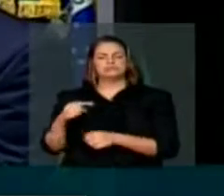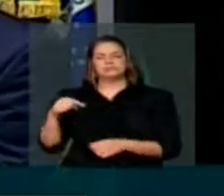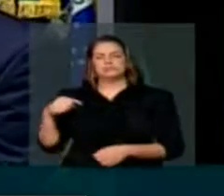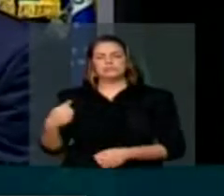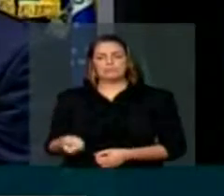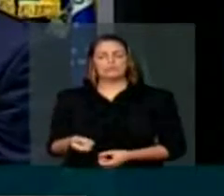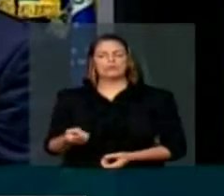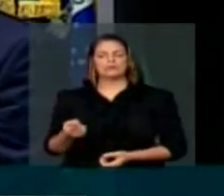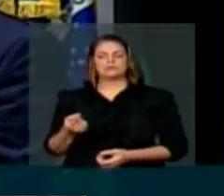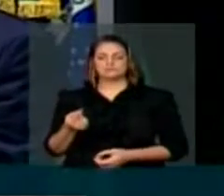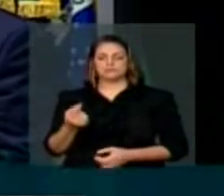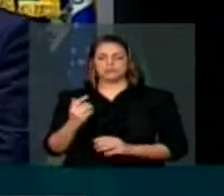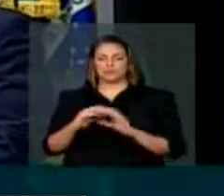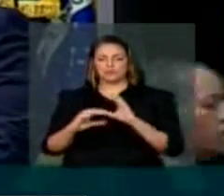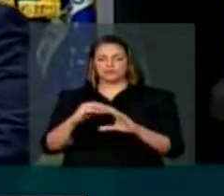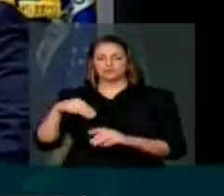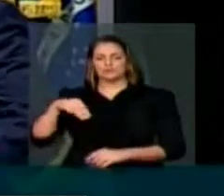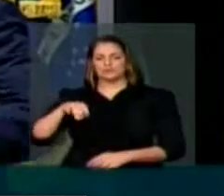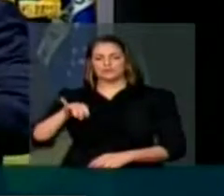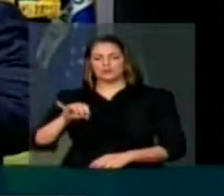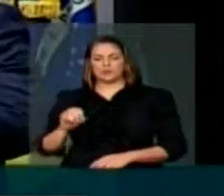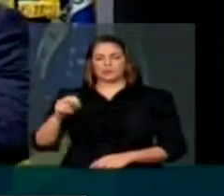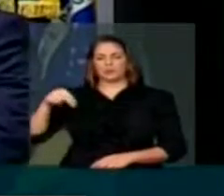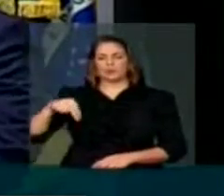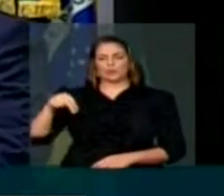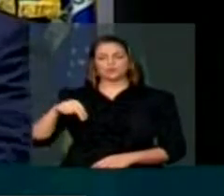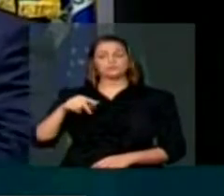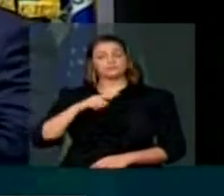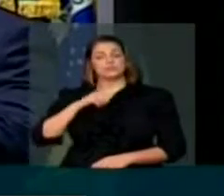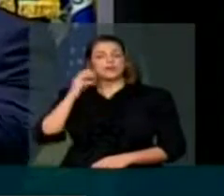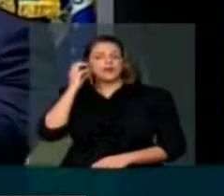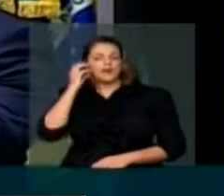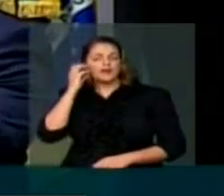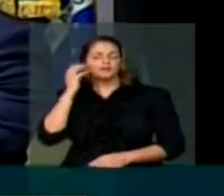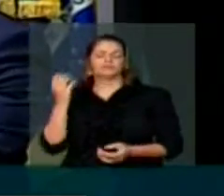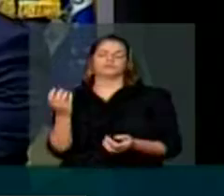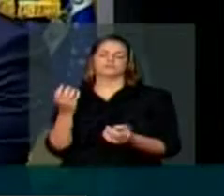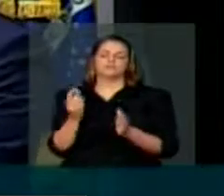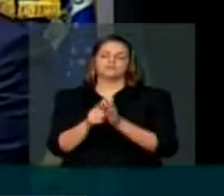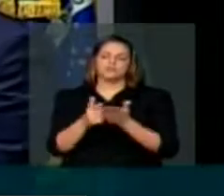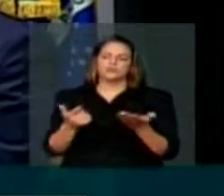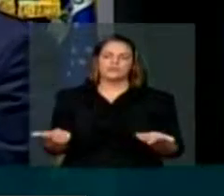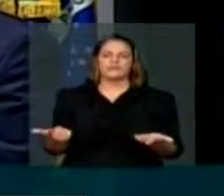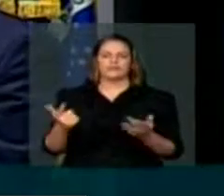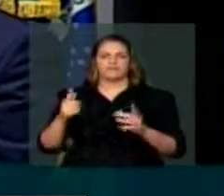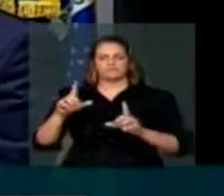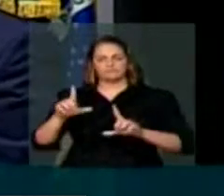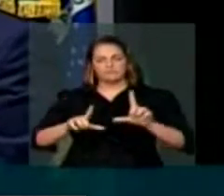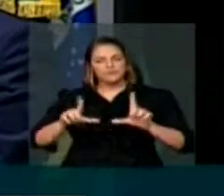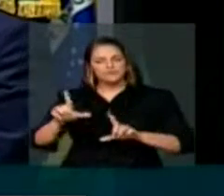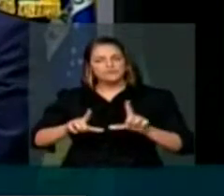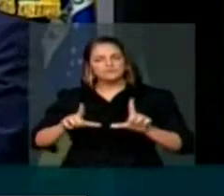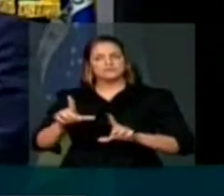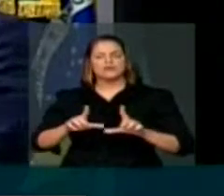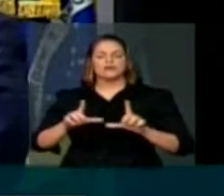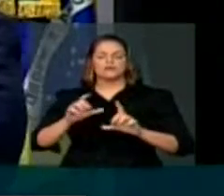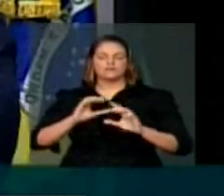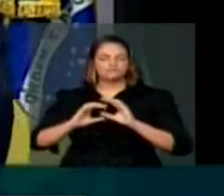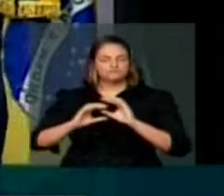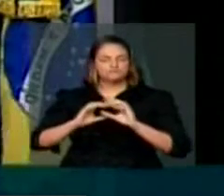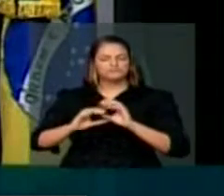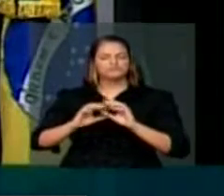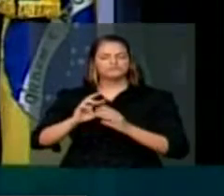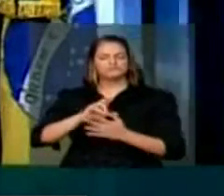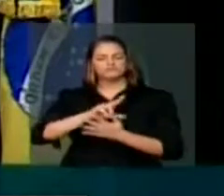pelo presidente nacional da OAB, o doutor Marcos Vinícius. Enquanto o deputado Silas discursa, convidou o deputado Júlio César